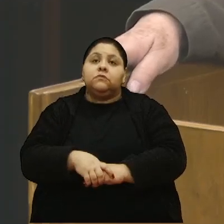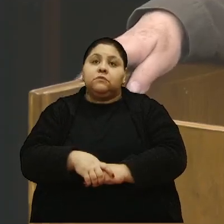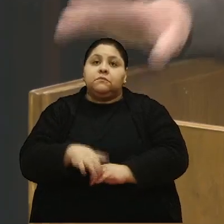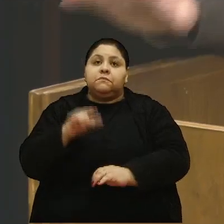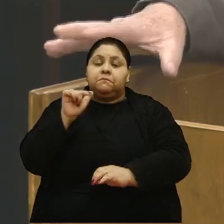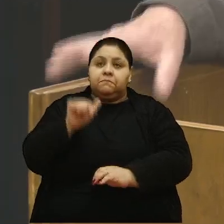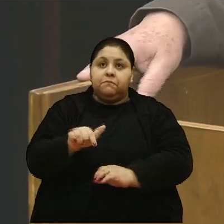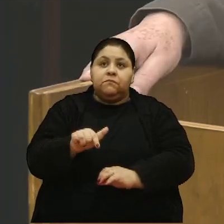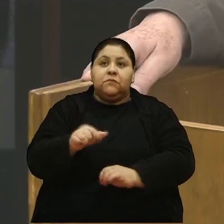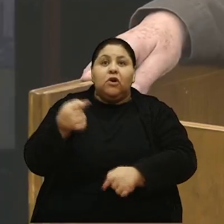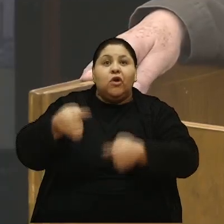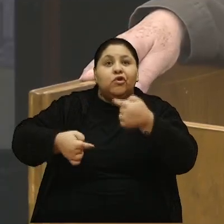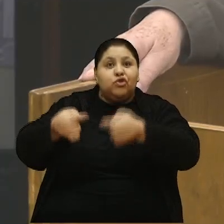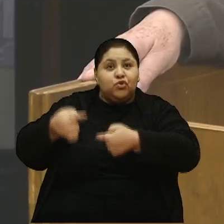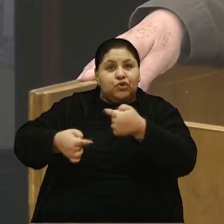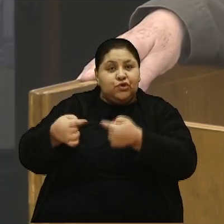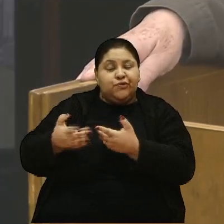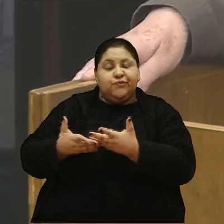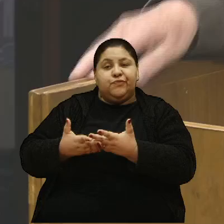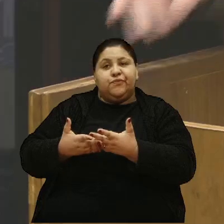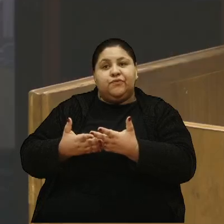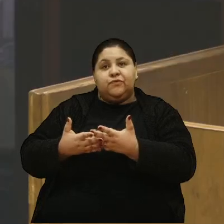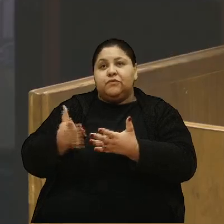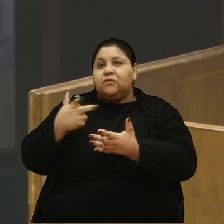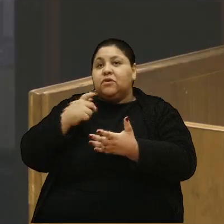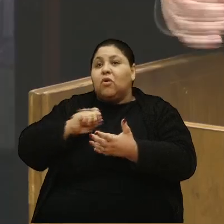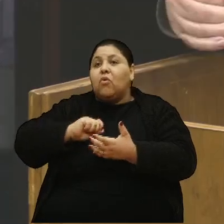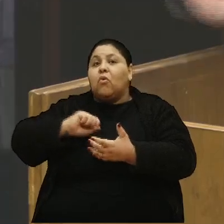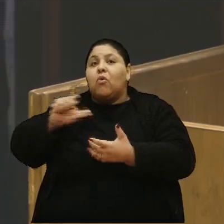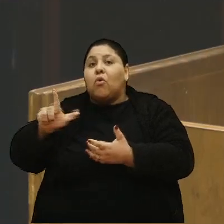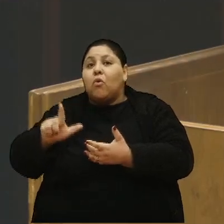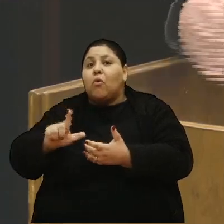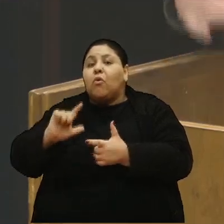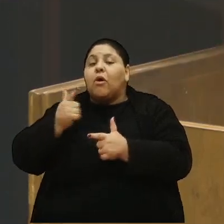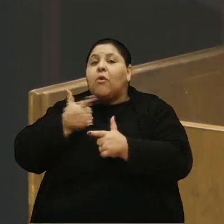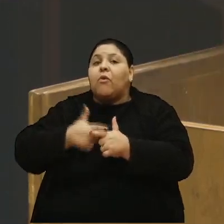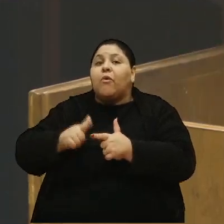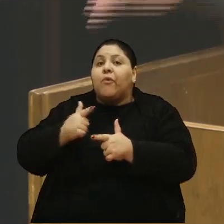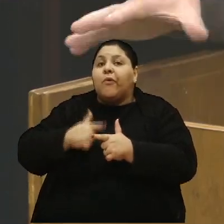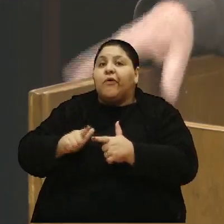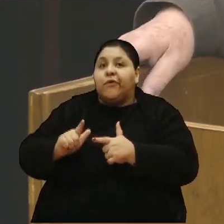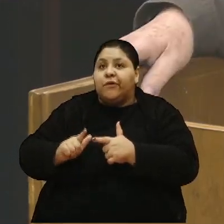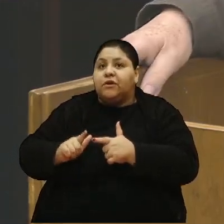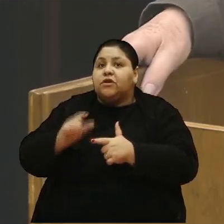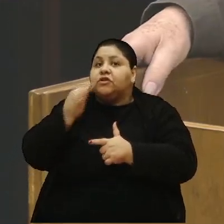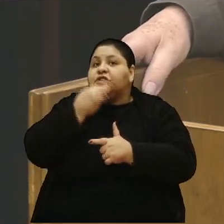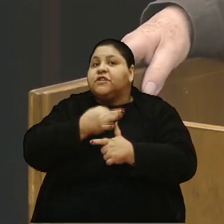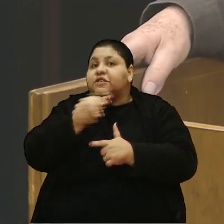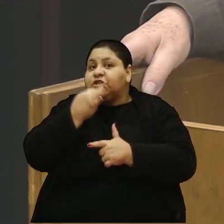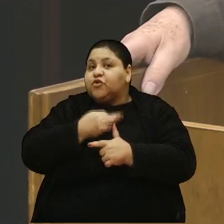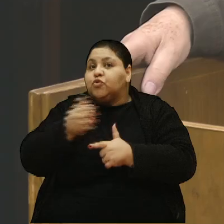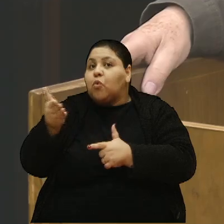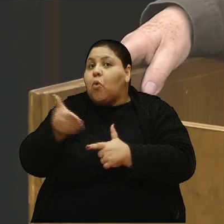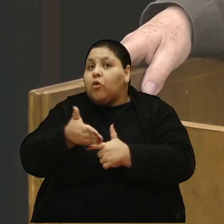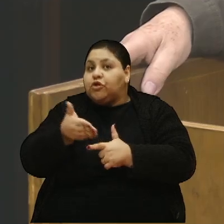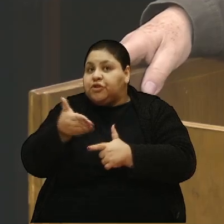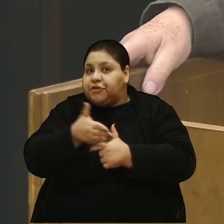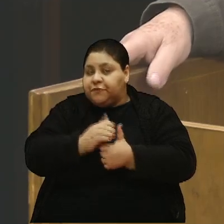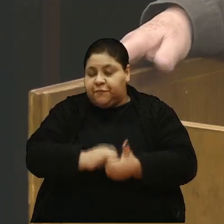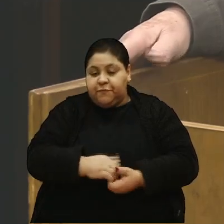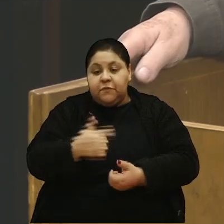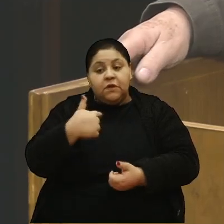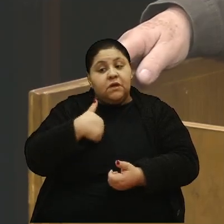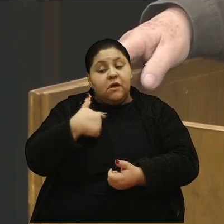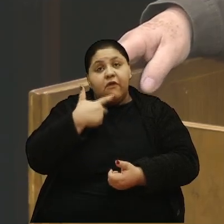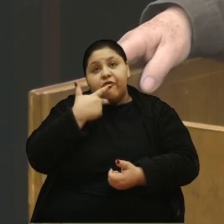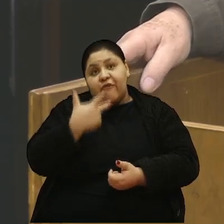aí, discutindo com eles, diz assim, qual é o grande problema de Caxias hoje? E eu